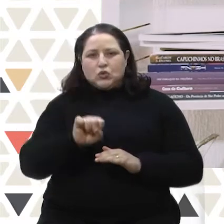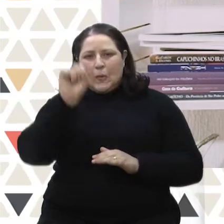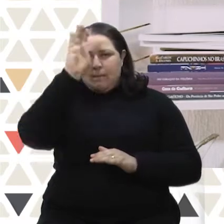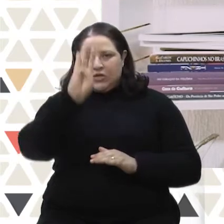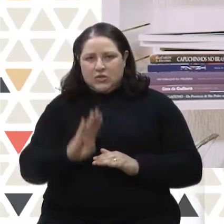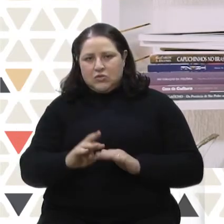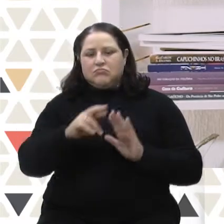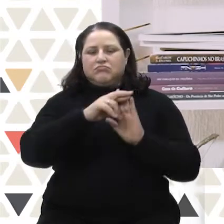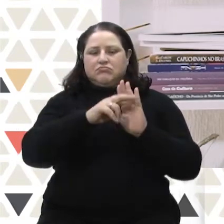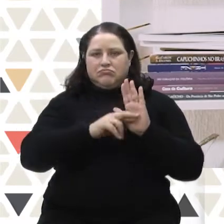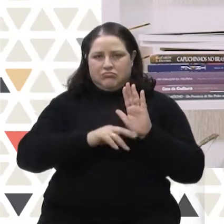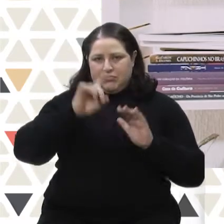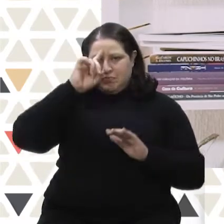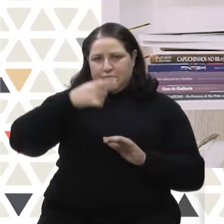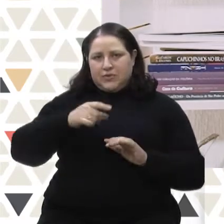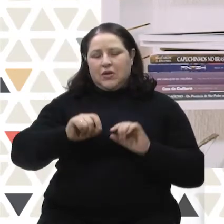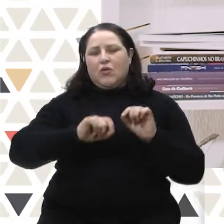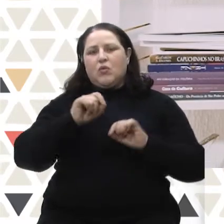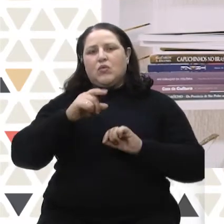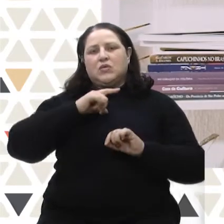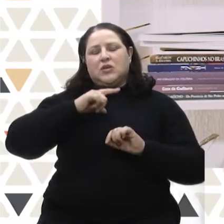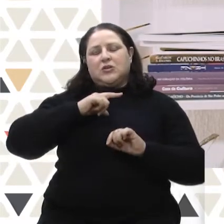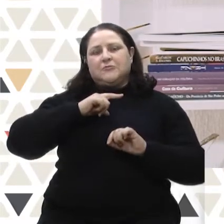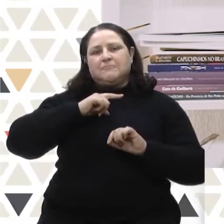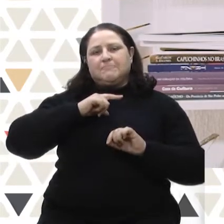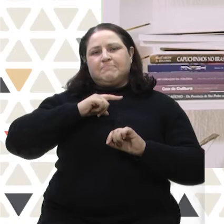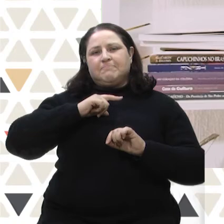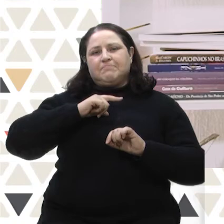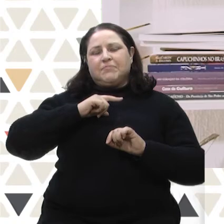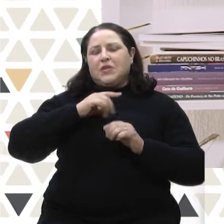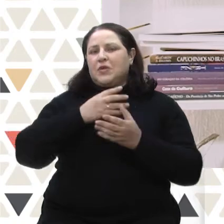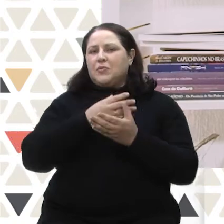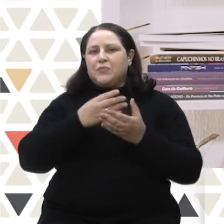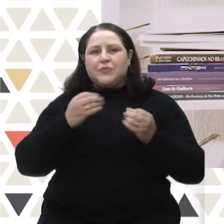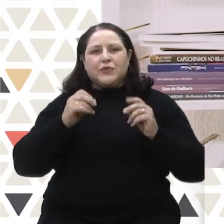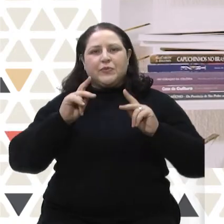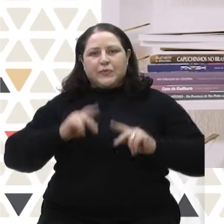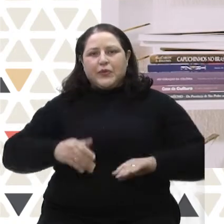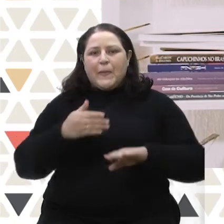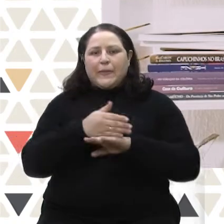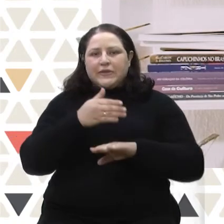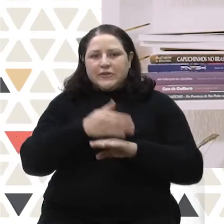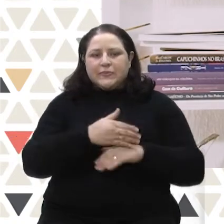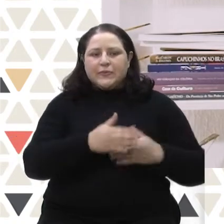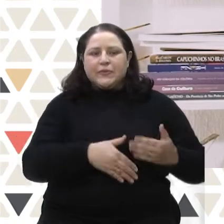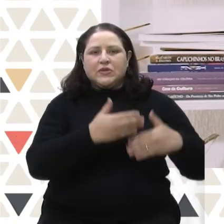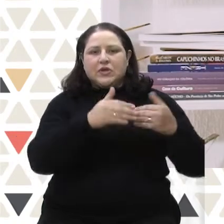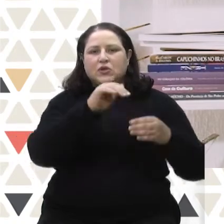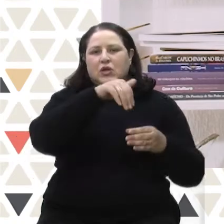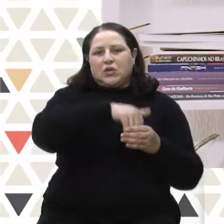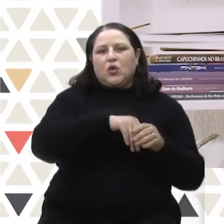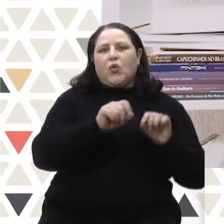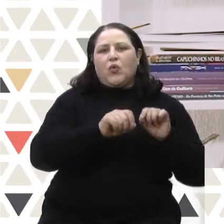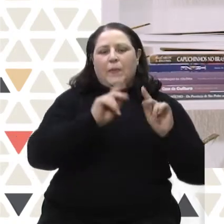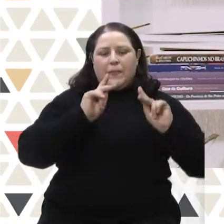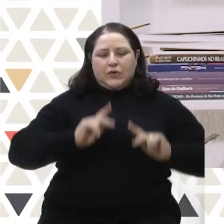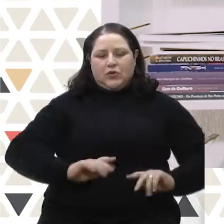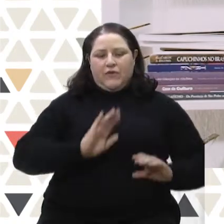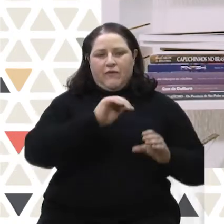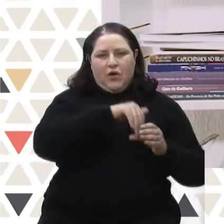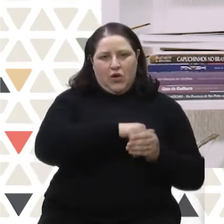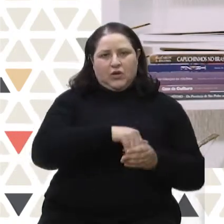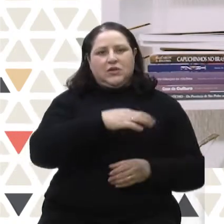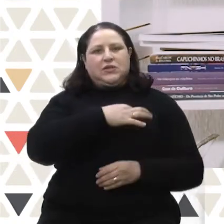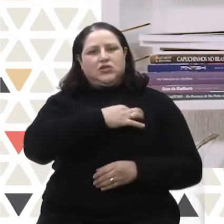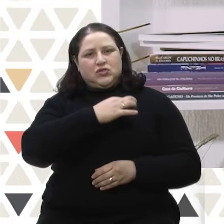norte a sul do Brasil. E as condutas, elas são vedadas por uma quantidade imensa de participantes desse processo eleitoral, que são